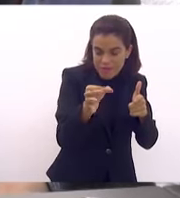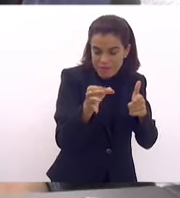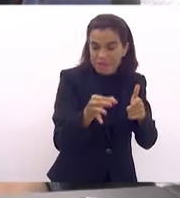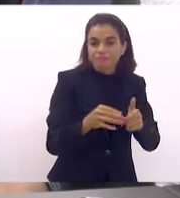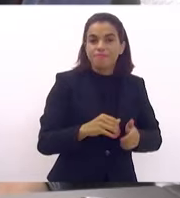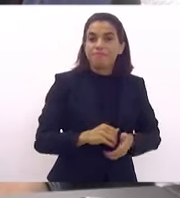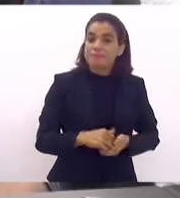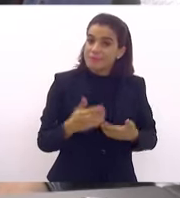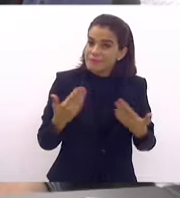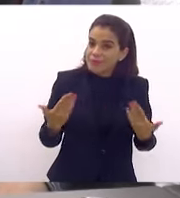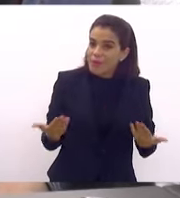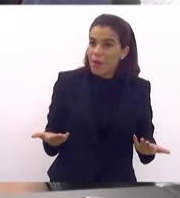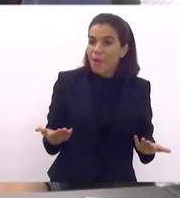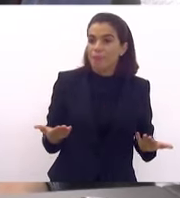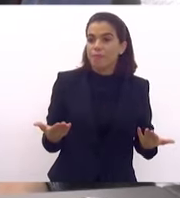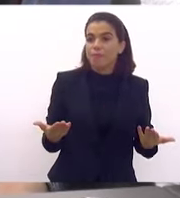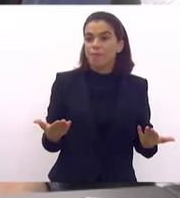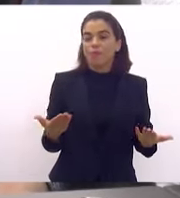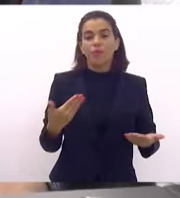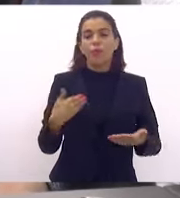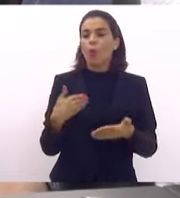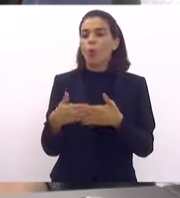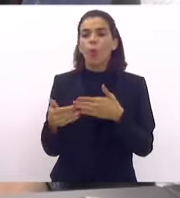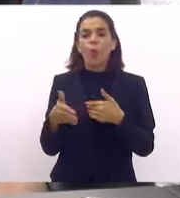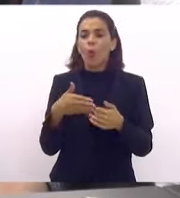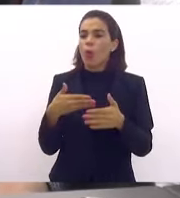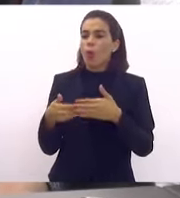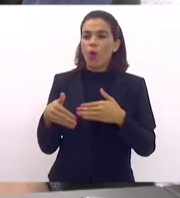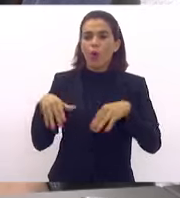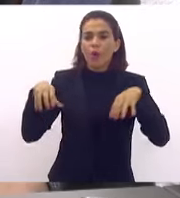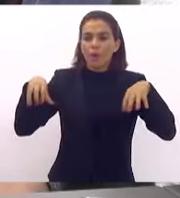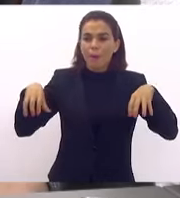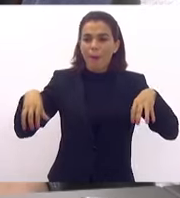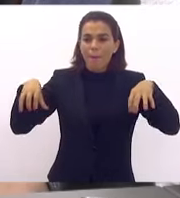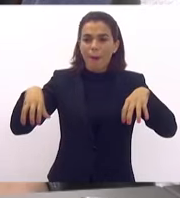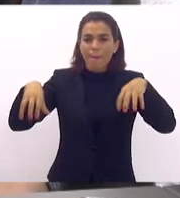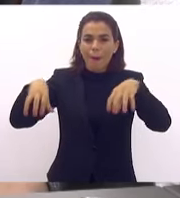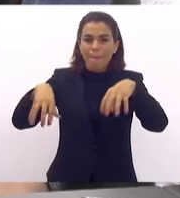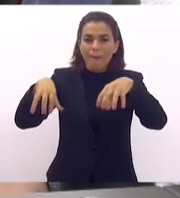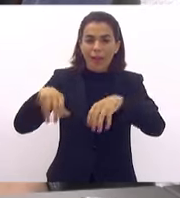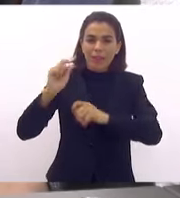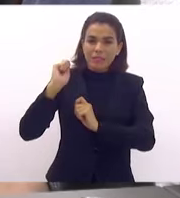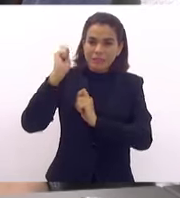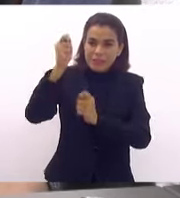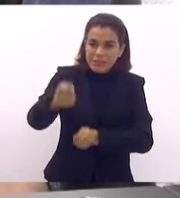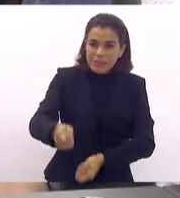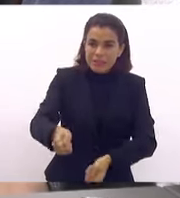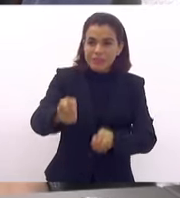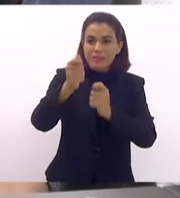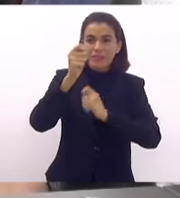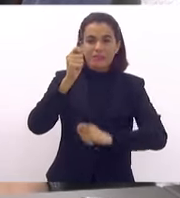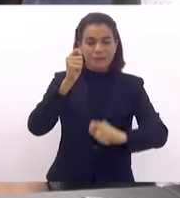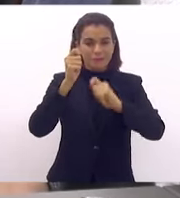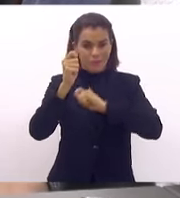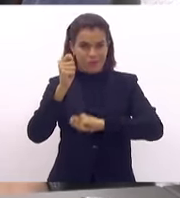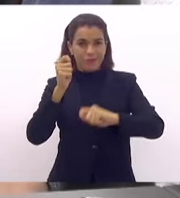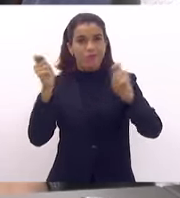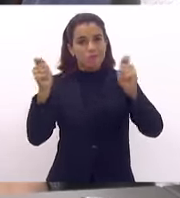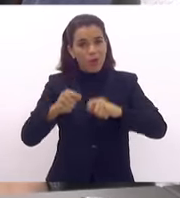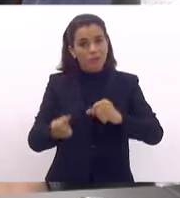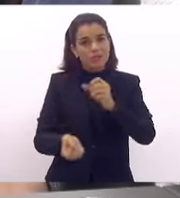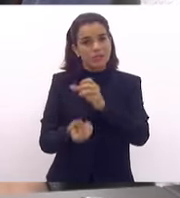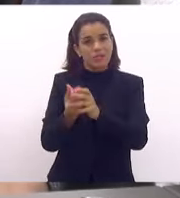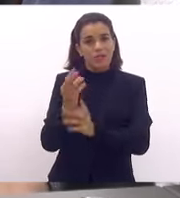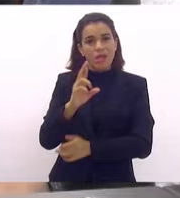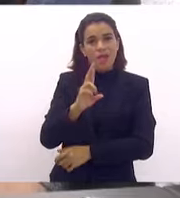Mas então o que eu quero dizer é o seguinte: qualquer unidade de caiçaras pode ser criada uma RDS hoje,